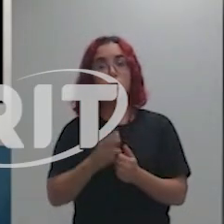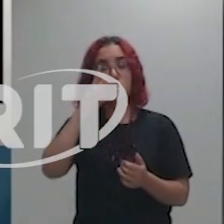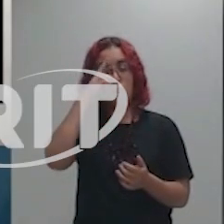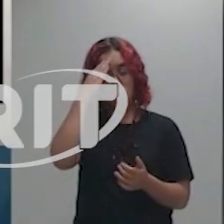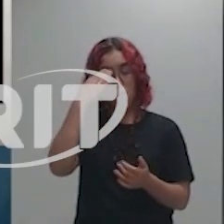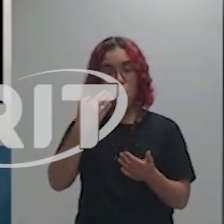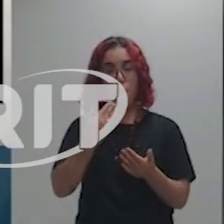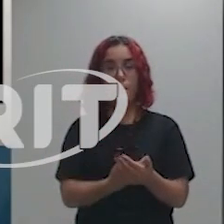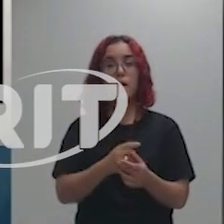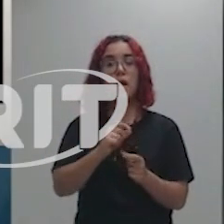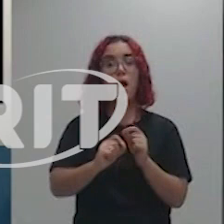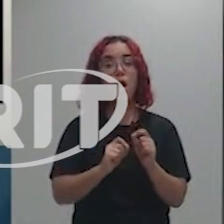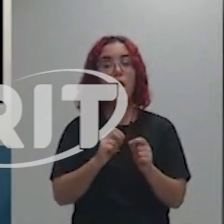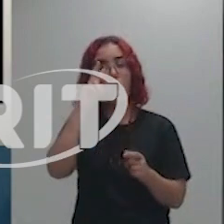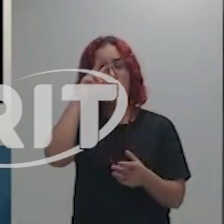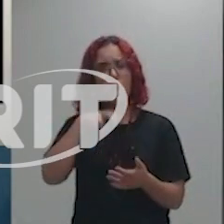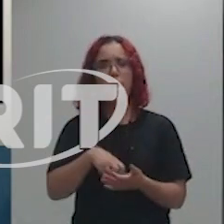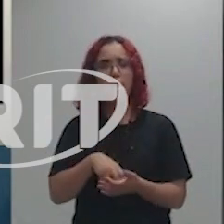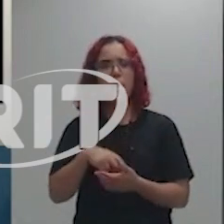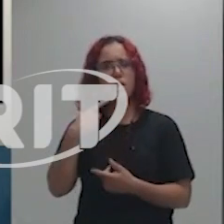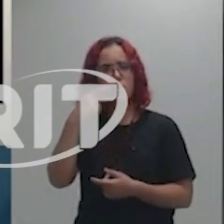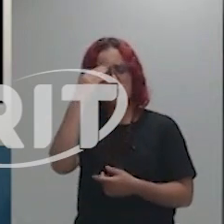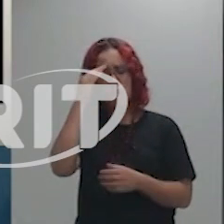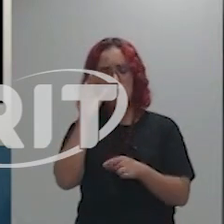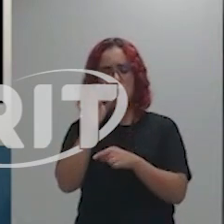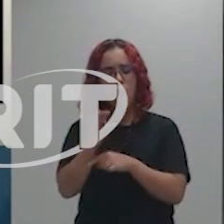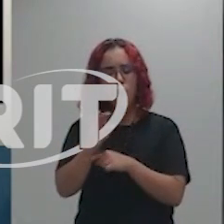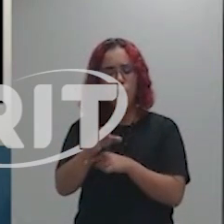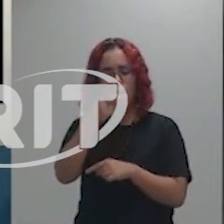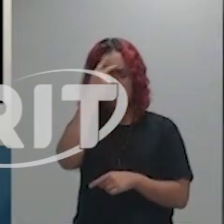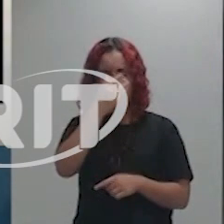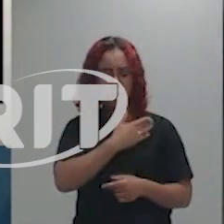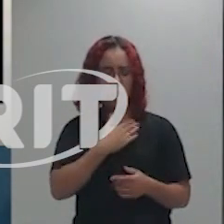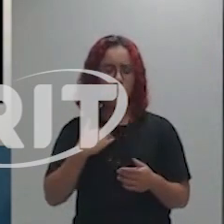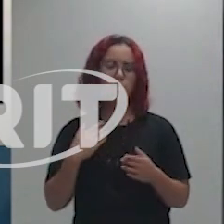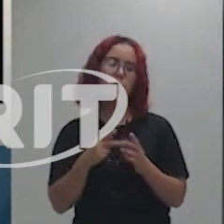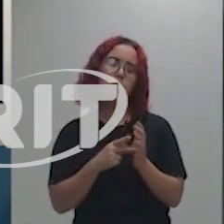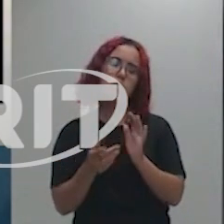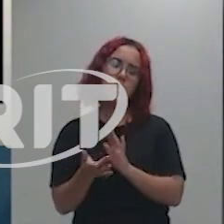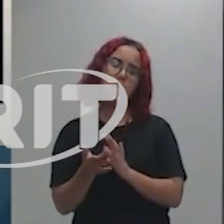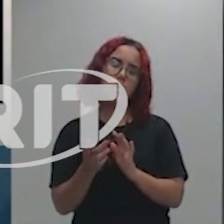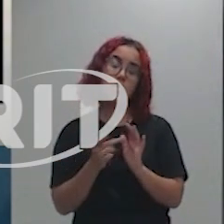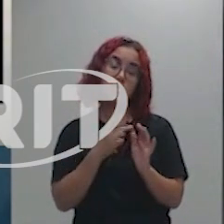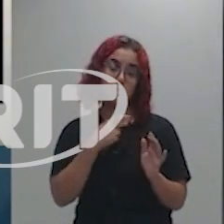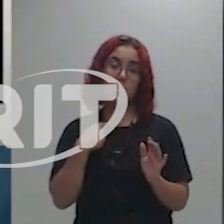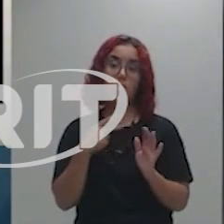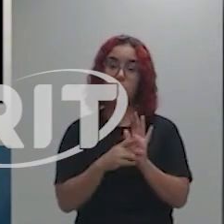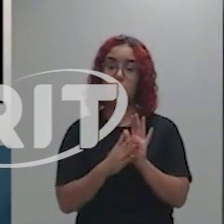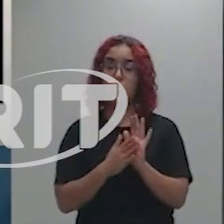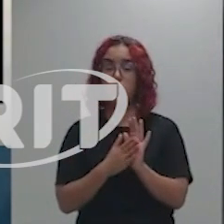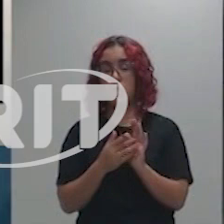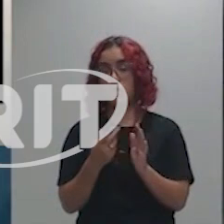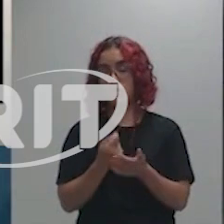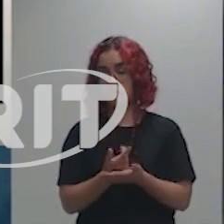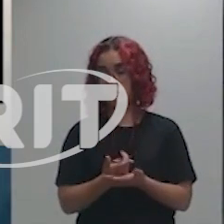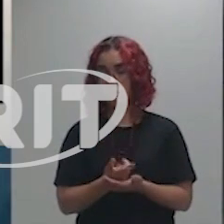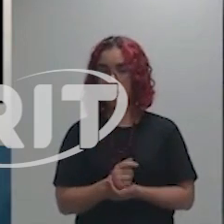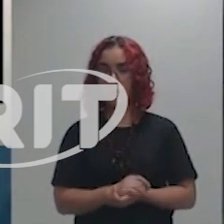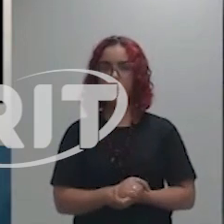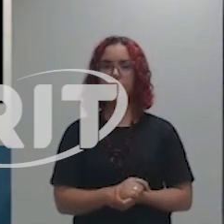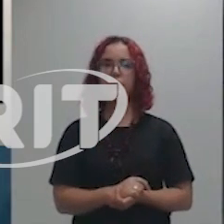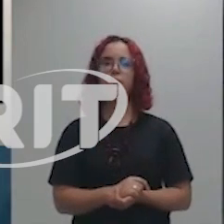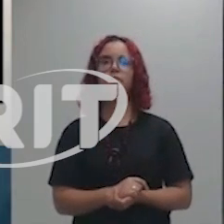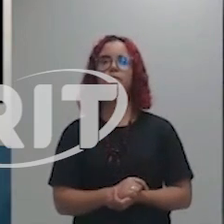o possível diálogo entre magistrados e especialistas incluindo a comissão responsável por atualizar a lista da